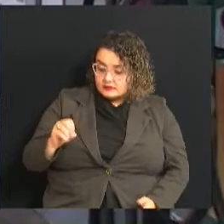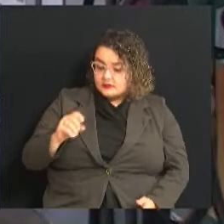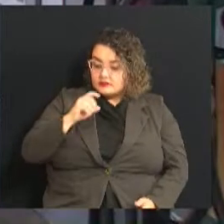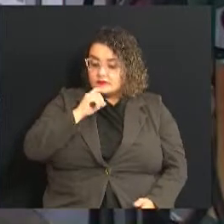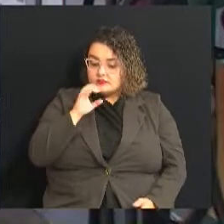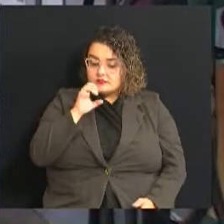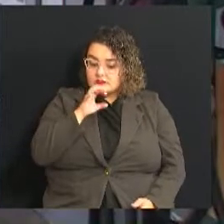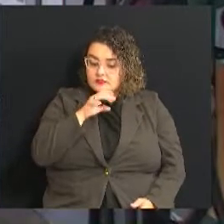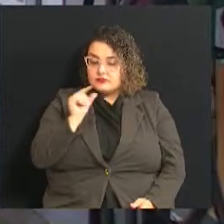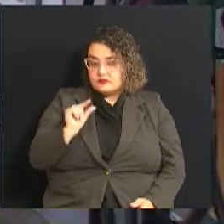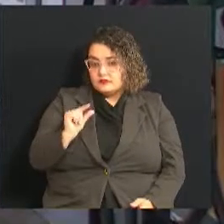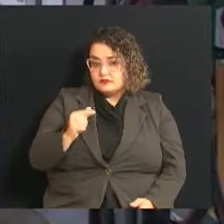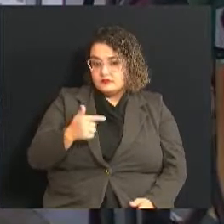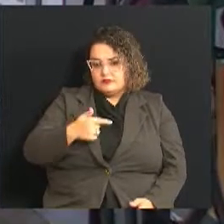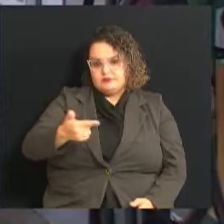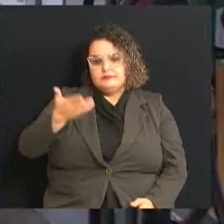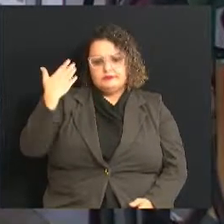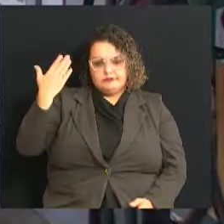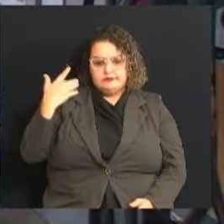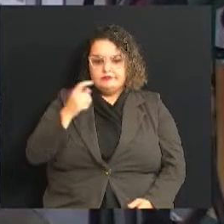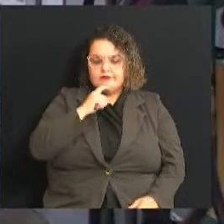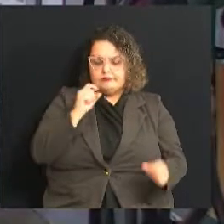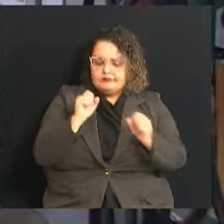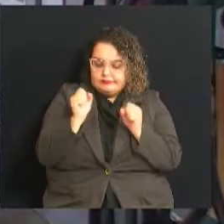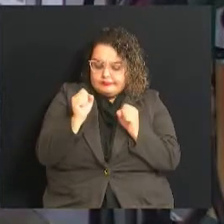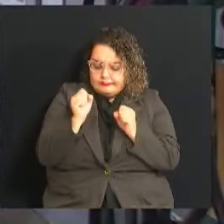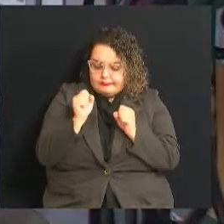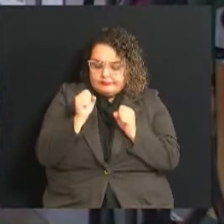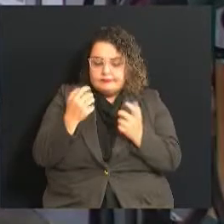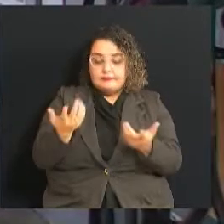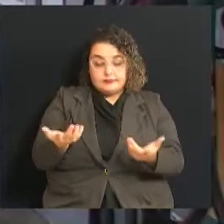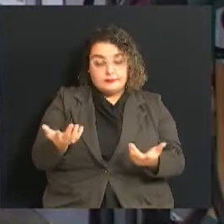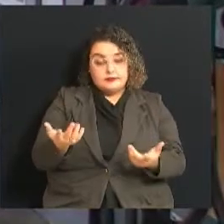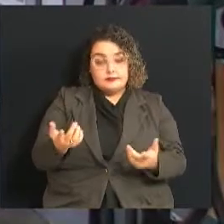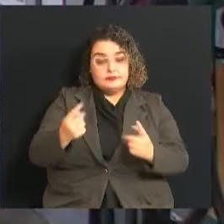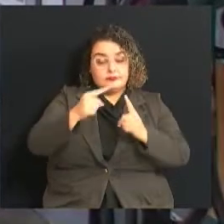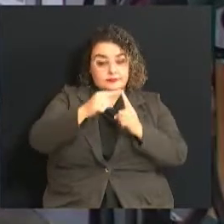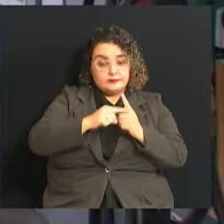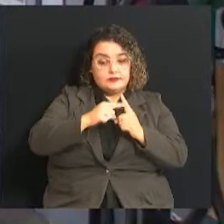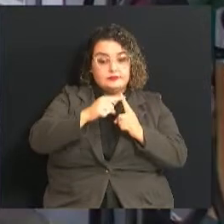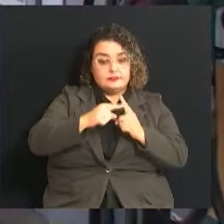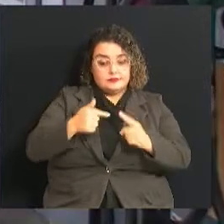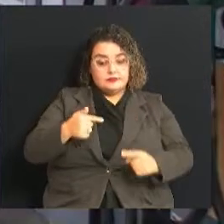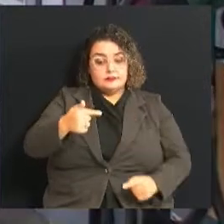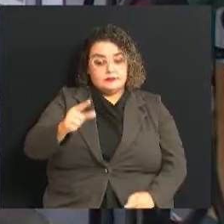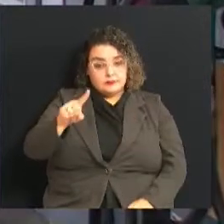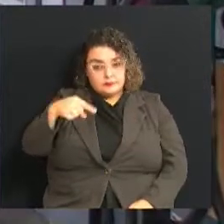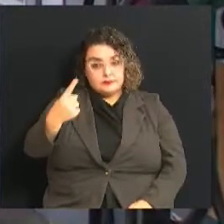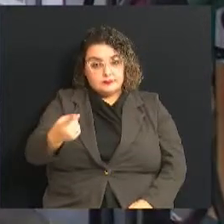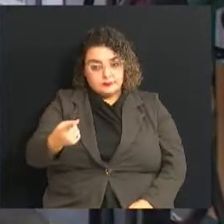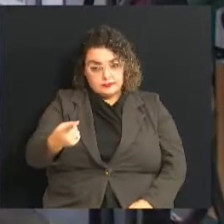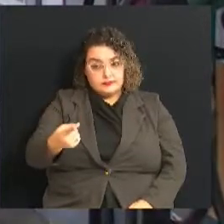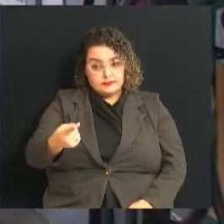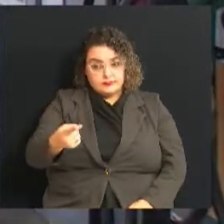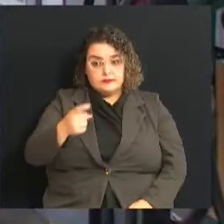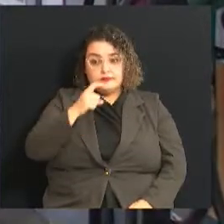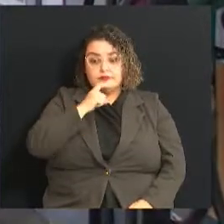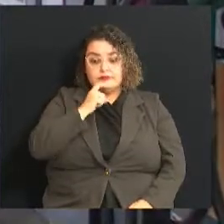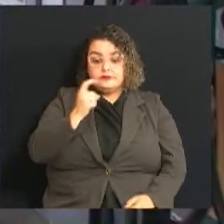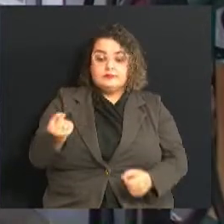semana passada estava muito frio e, de acordo com a previsão, né, na semana que vem o frio volta